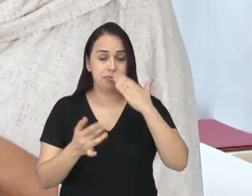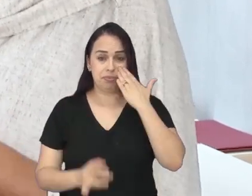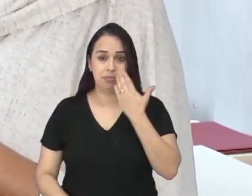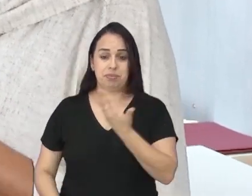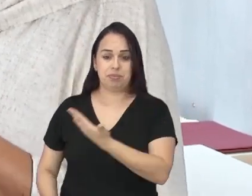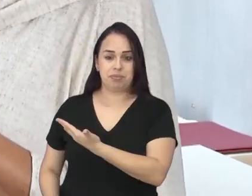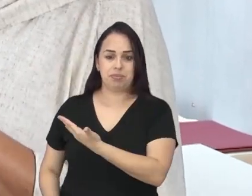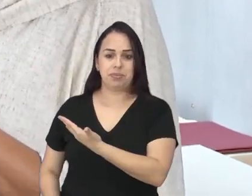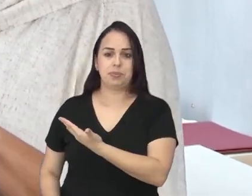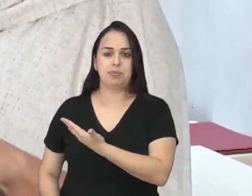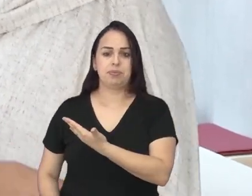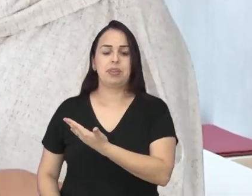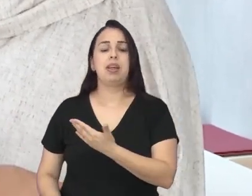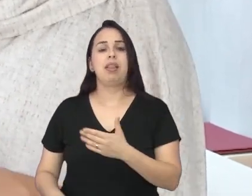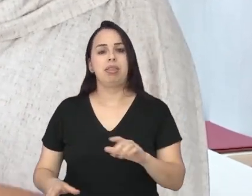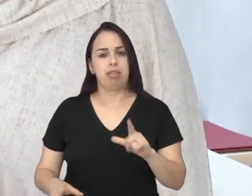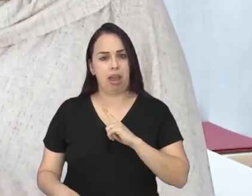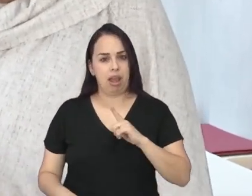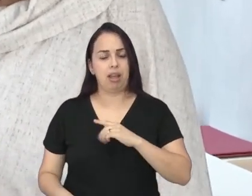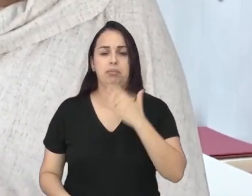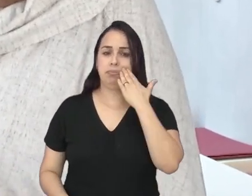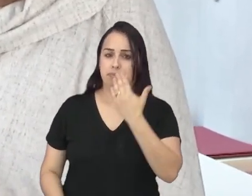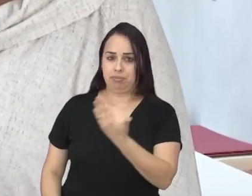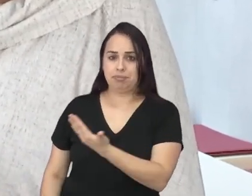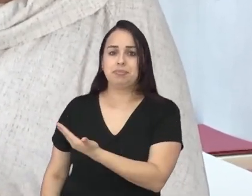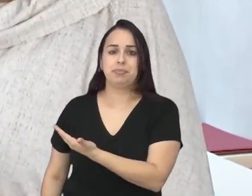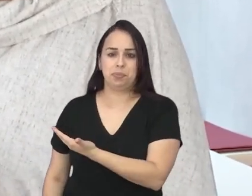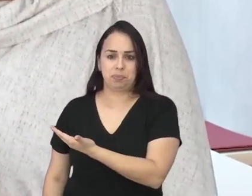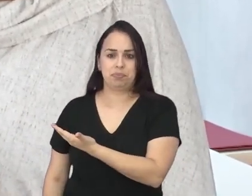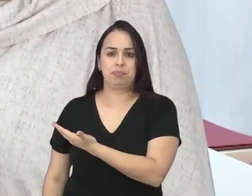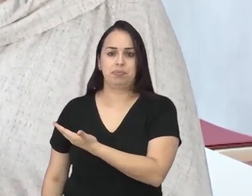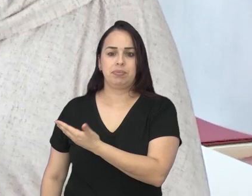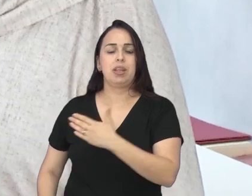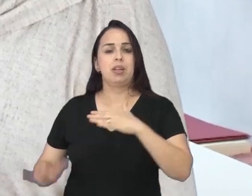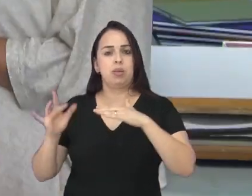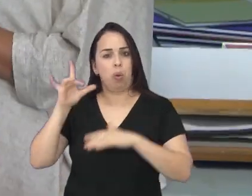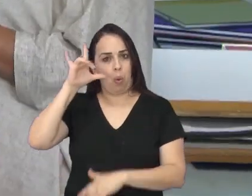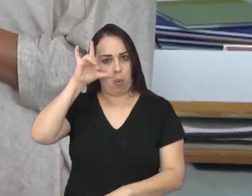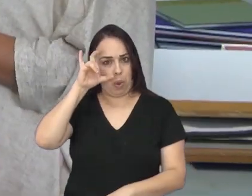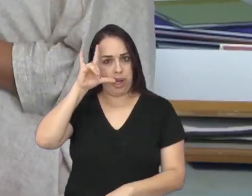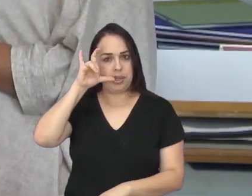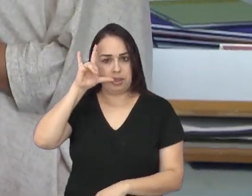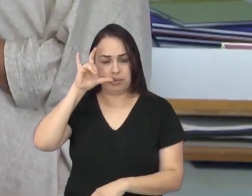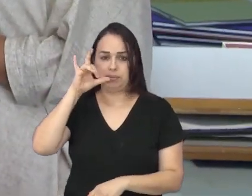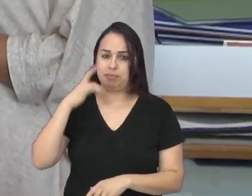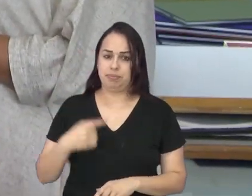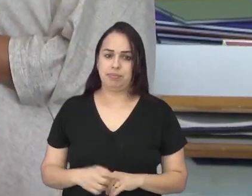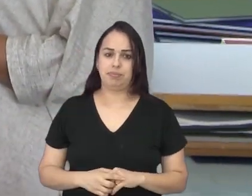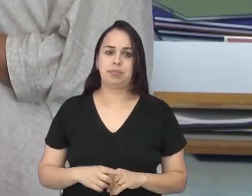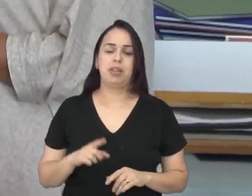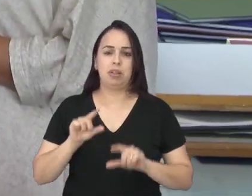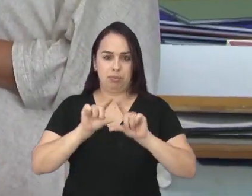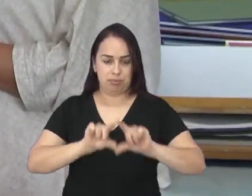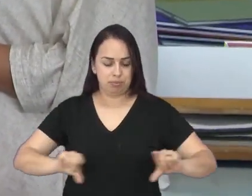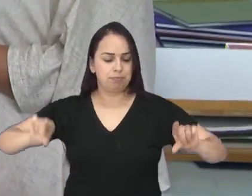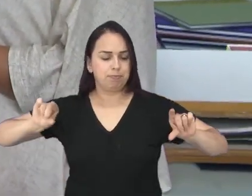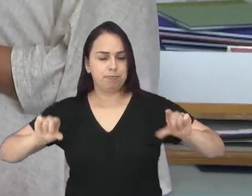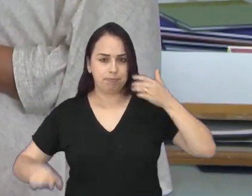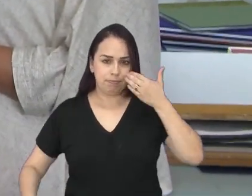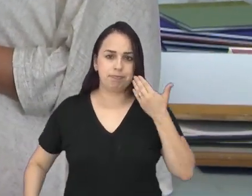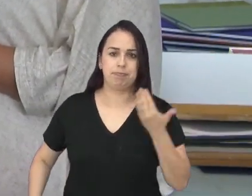Encadernação, mas tem a Bodega Santa Clara também, todos são instas, né, os perfis. A gente vai deixar o endereço então para o